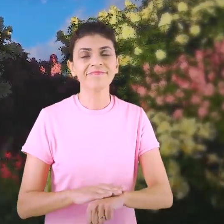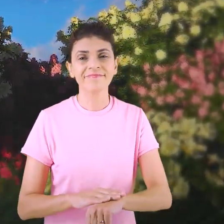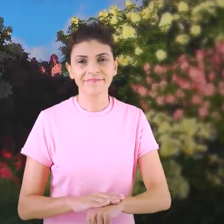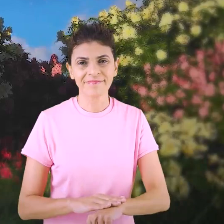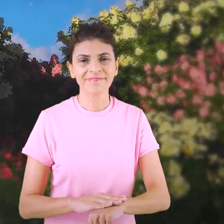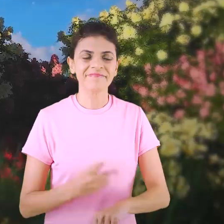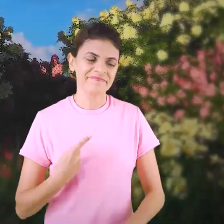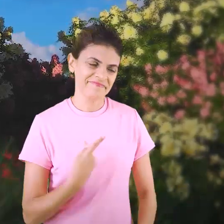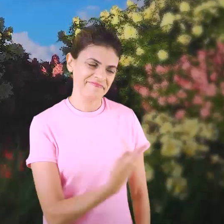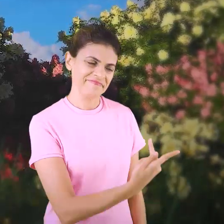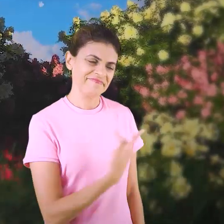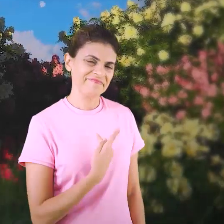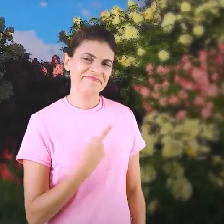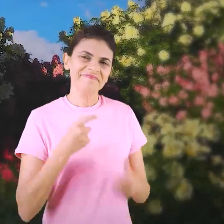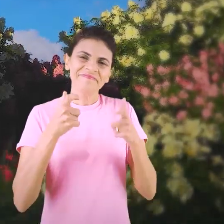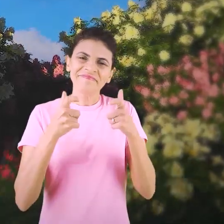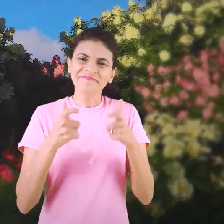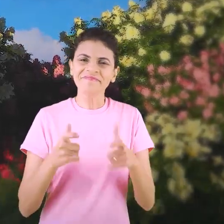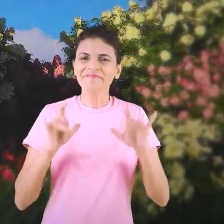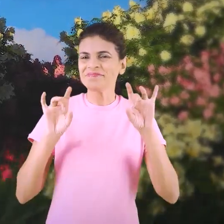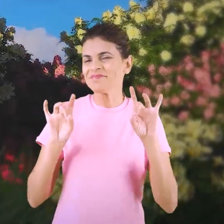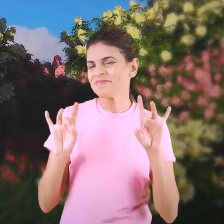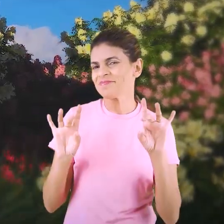nosso lugar.